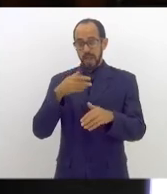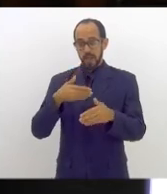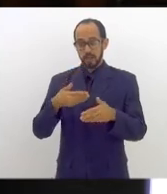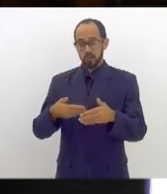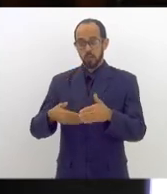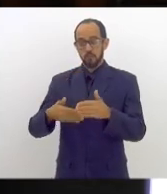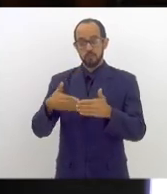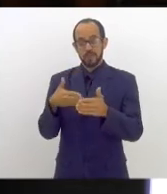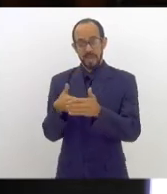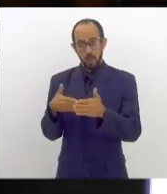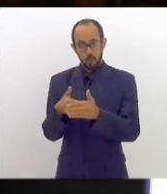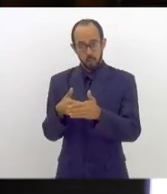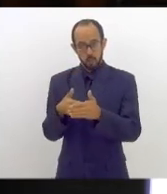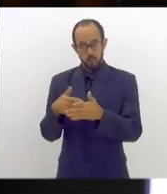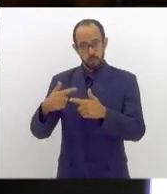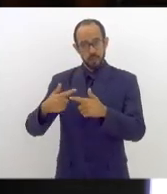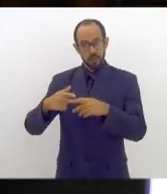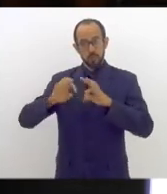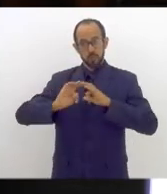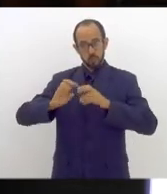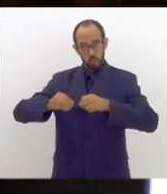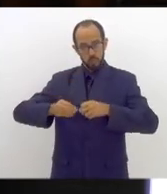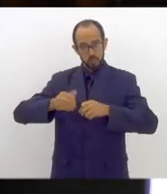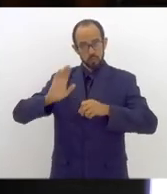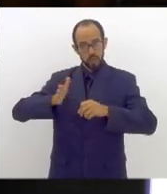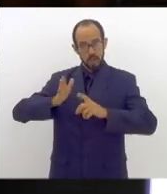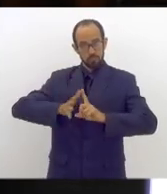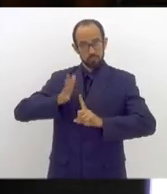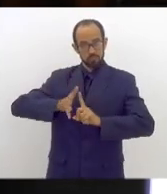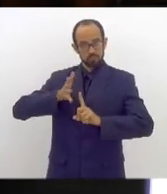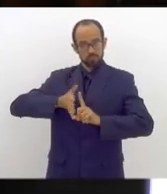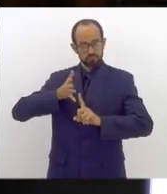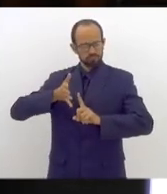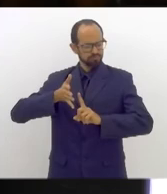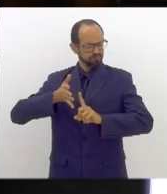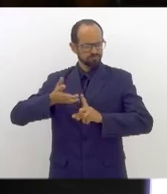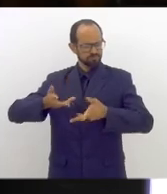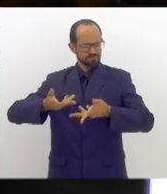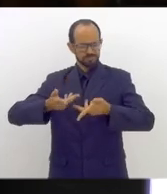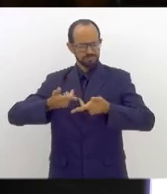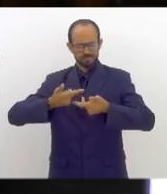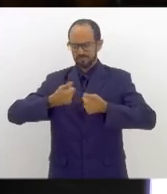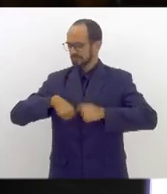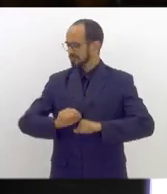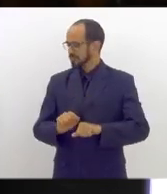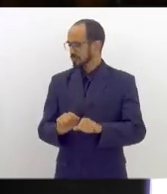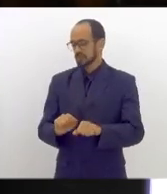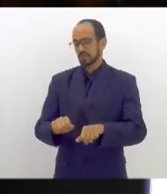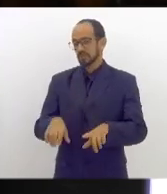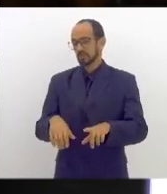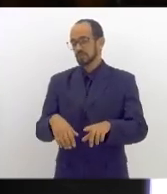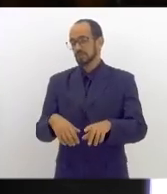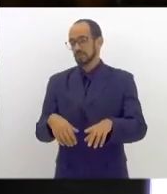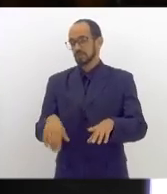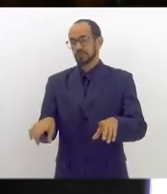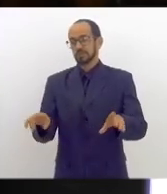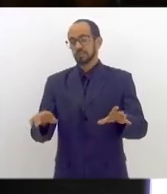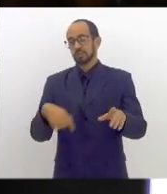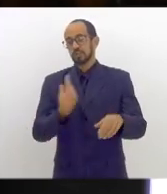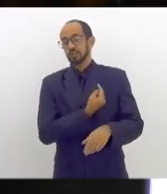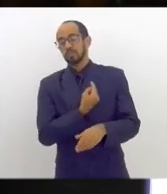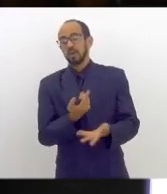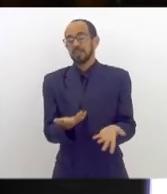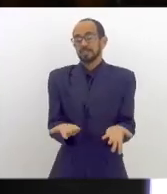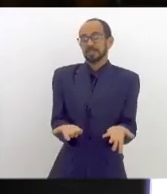é tudo já falaram é discursos maravilhosos e a gente fica